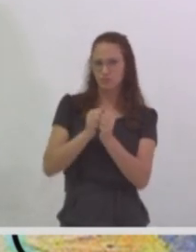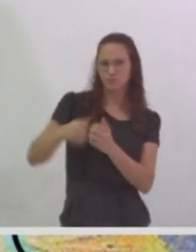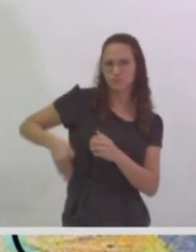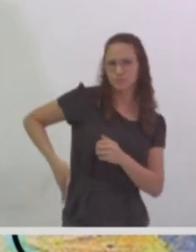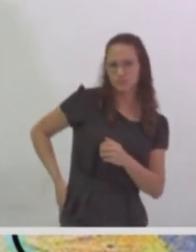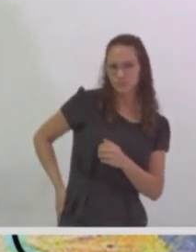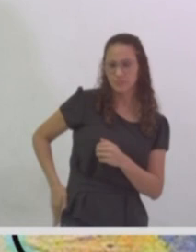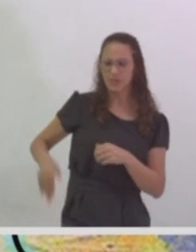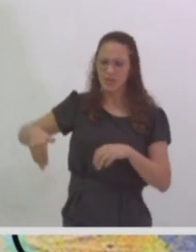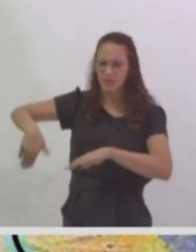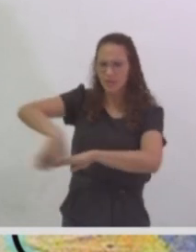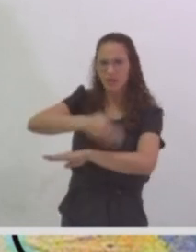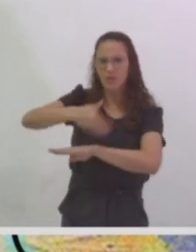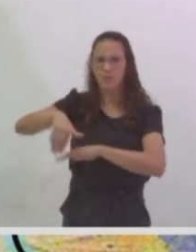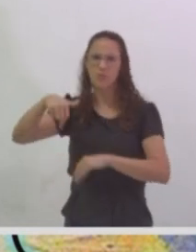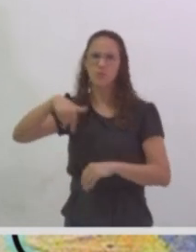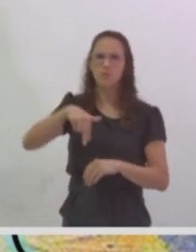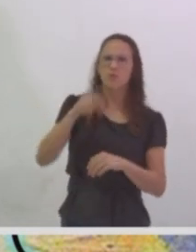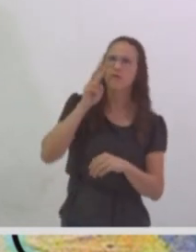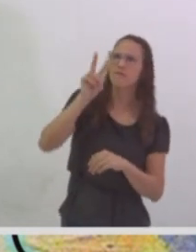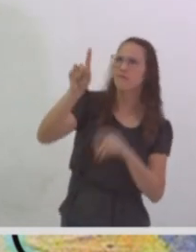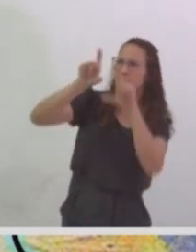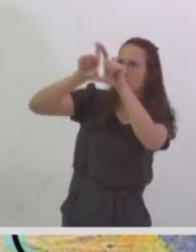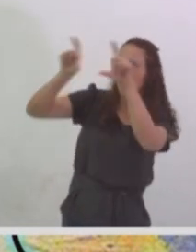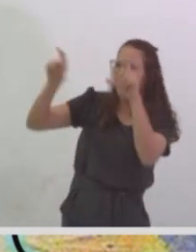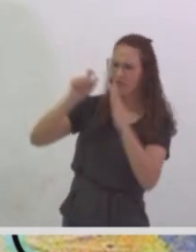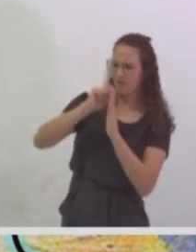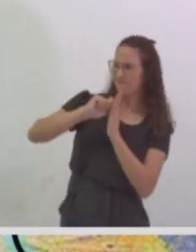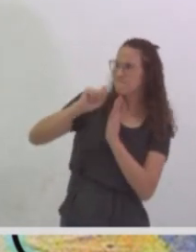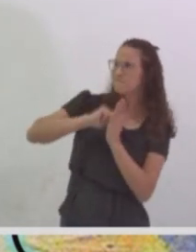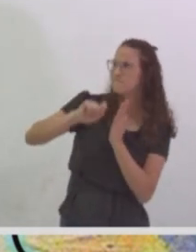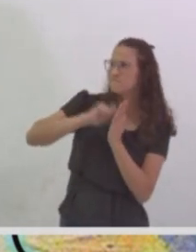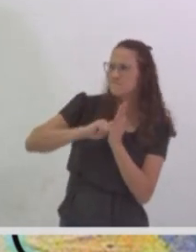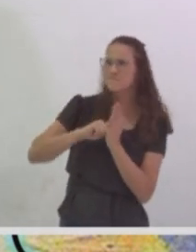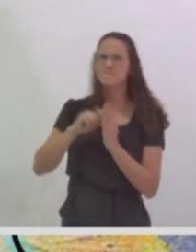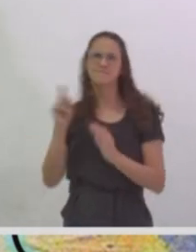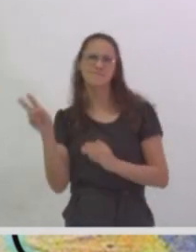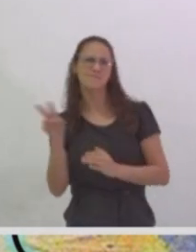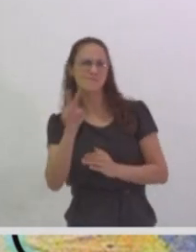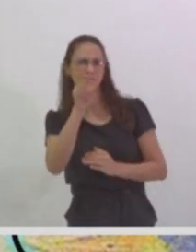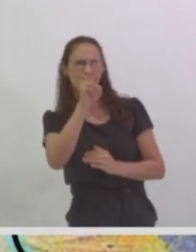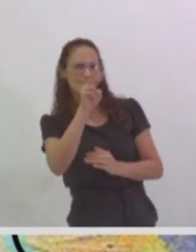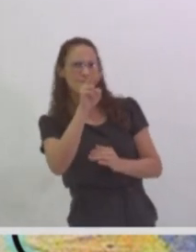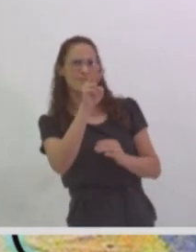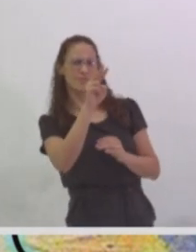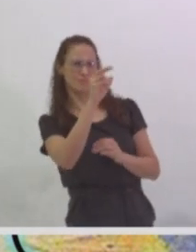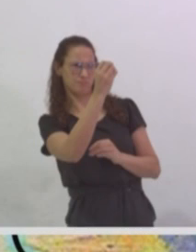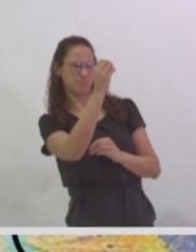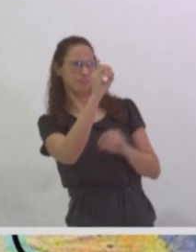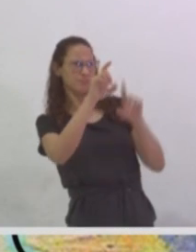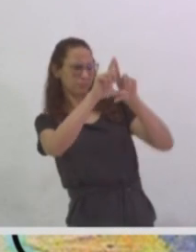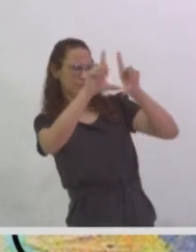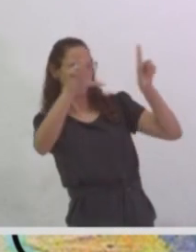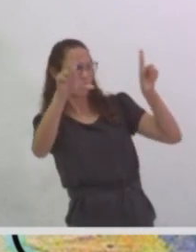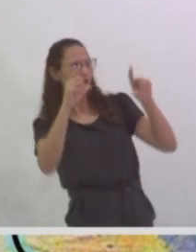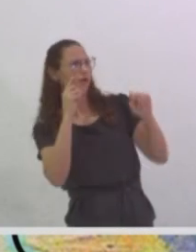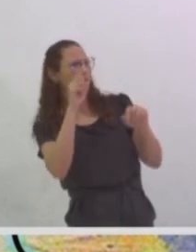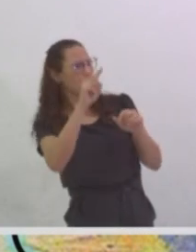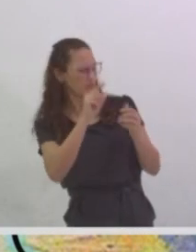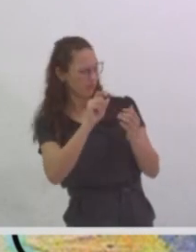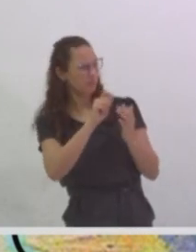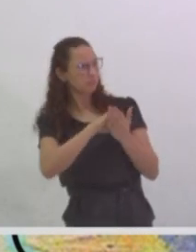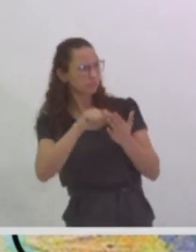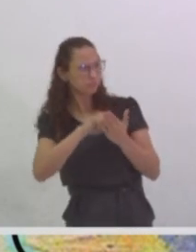letreiro luminoso de propaganda, anotava as palavras. Ele via os cartazes, anotava a palavra. Ele via as